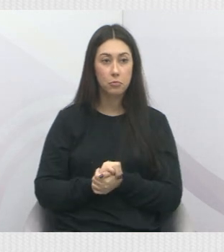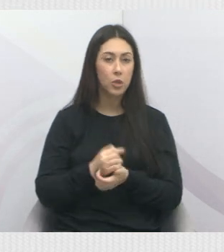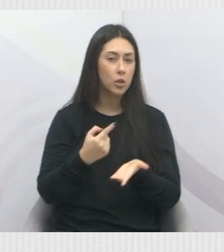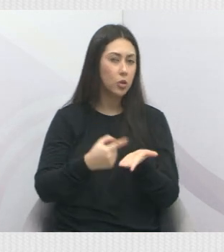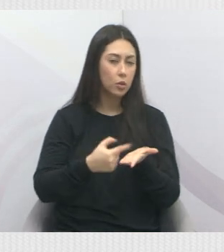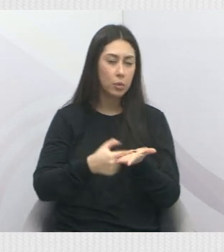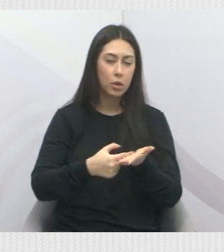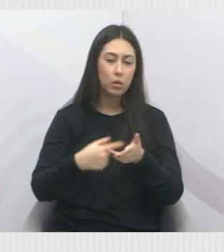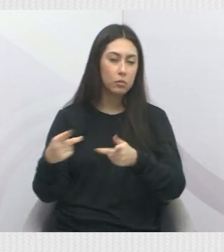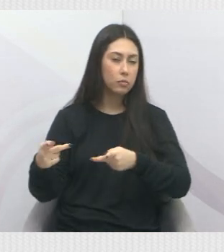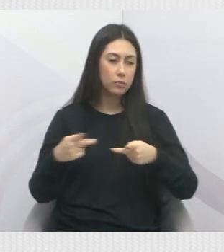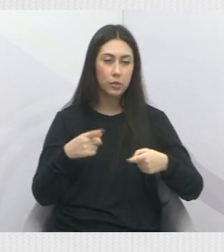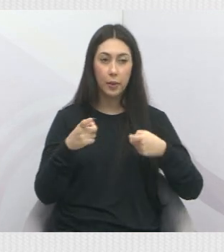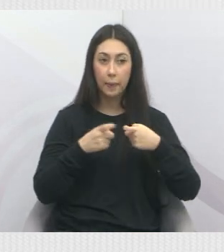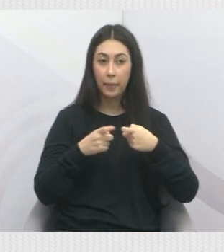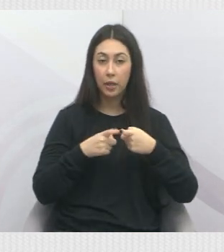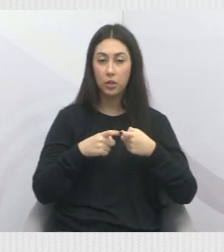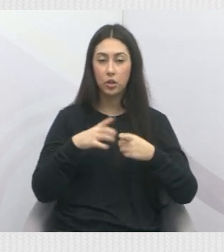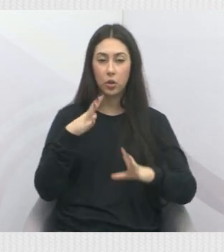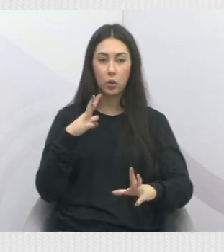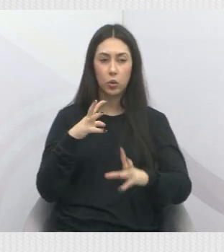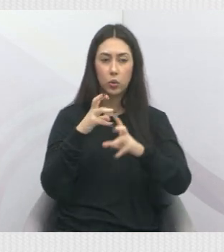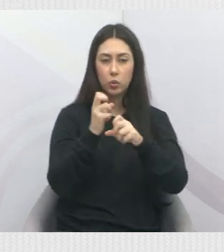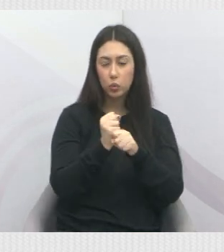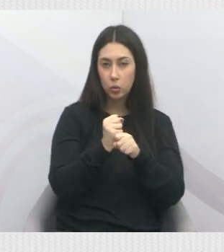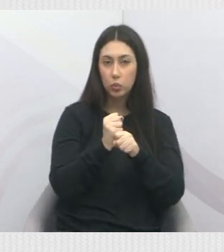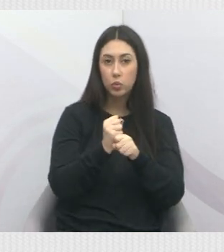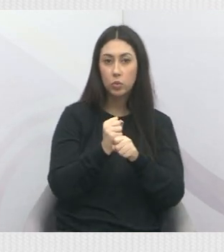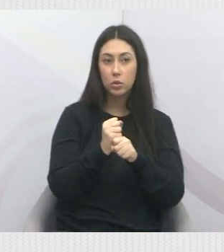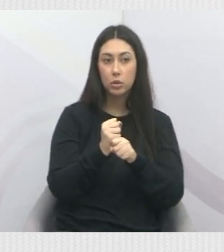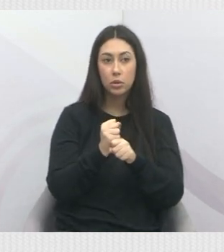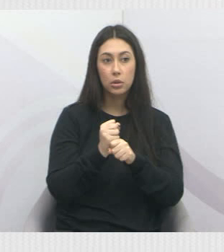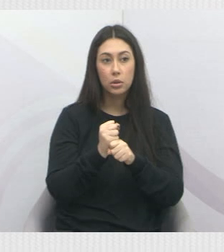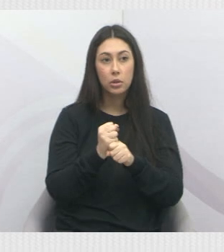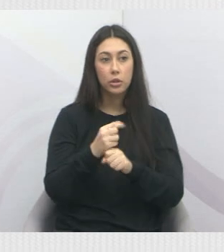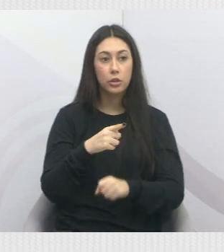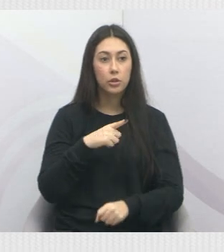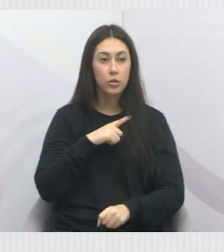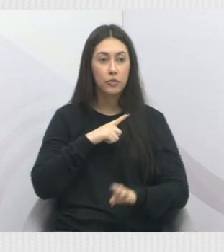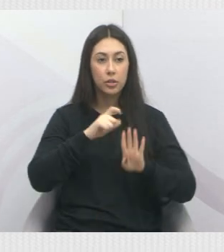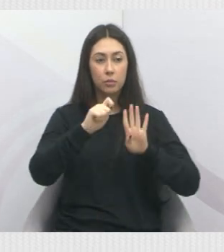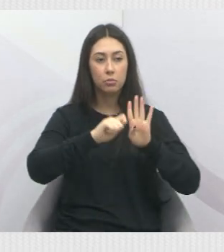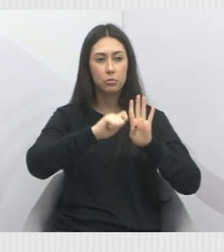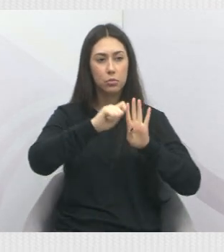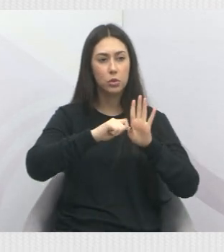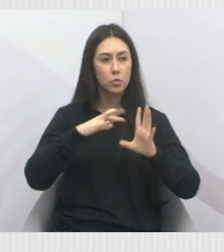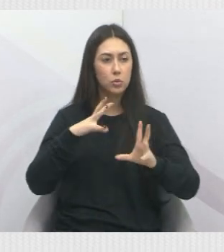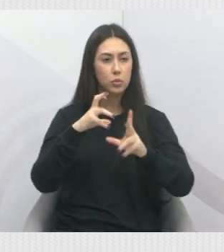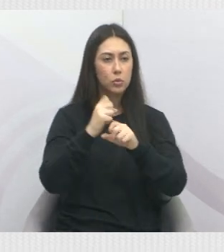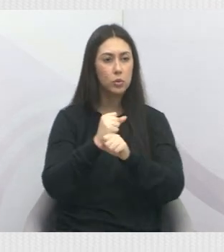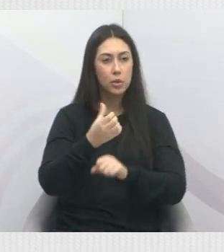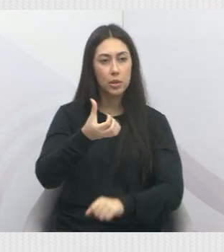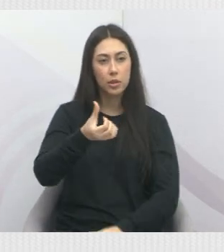médicas, tivemos no total na atenção básica, no primeiro quadrimestre de 2022,